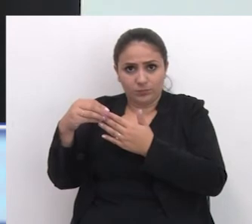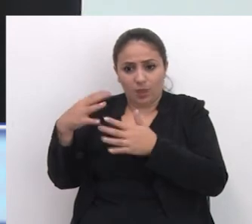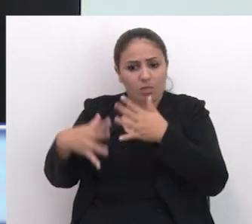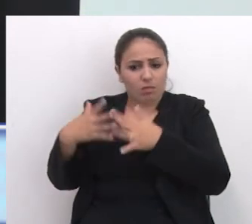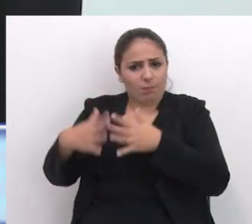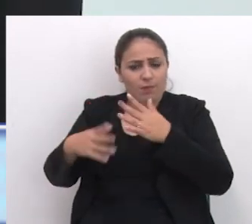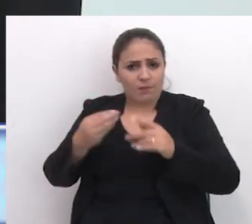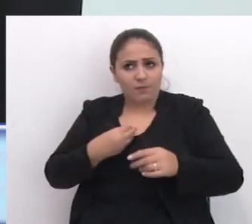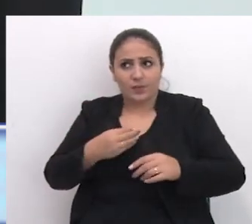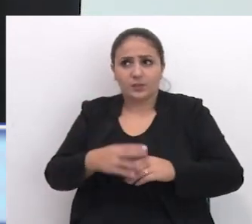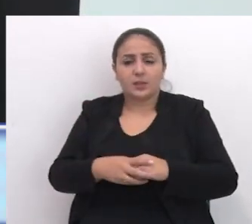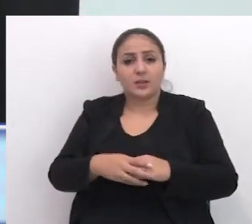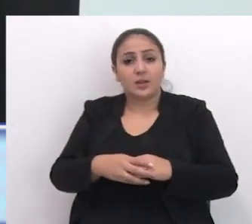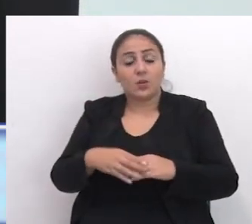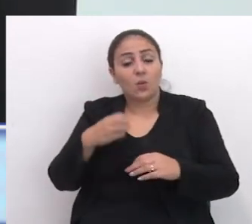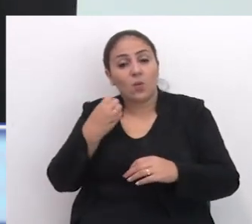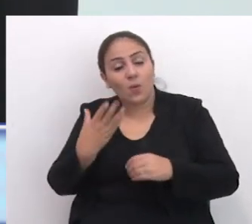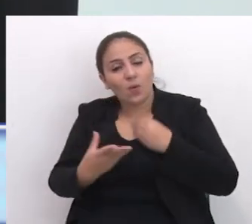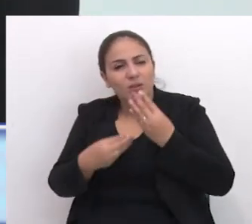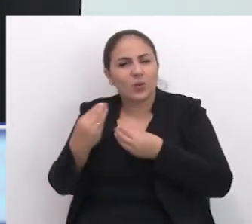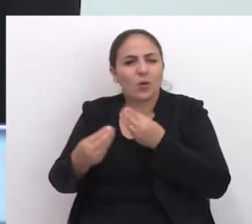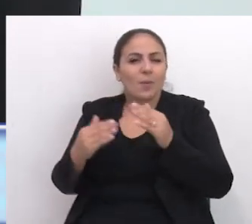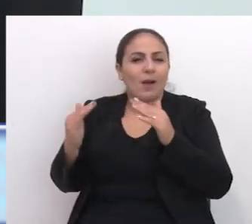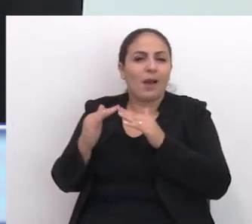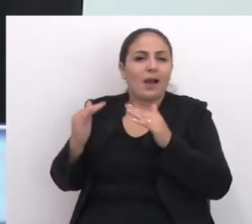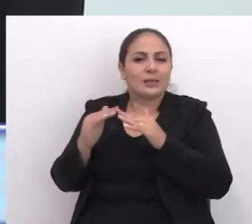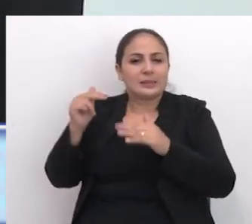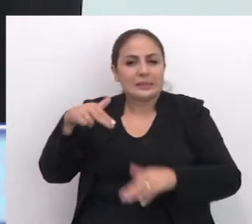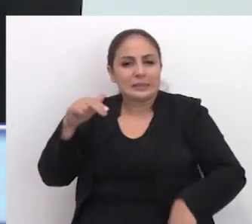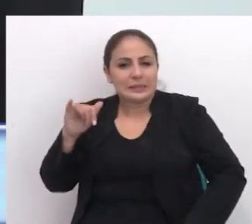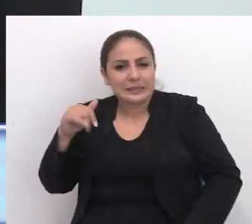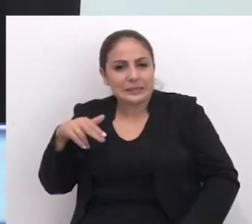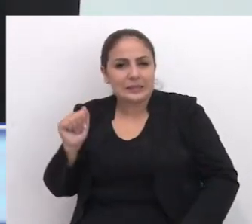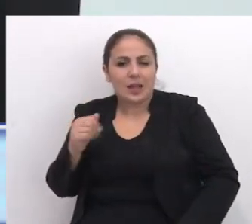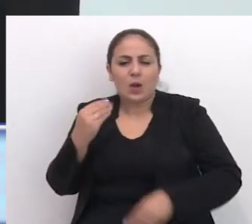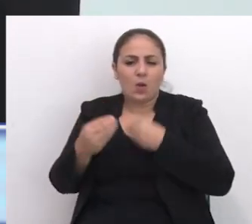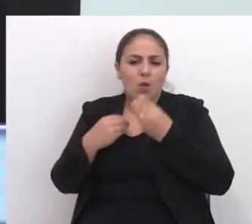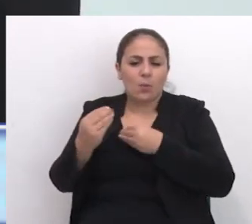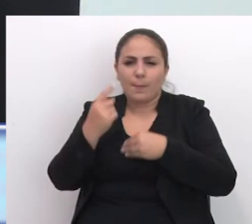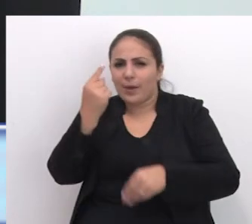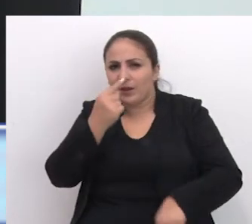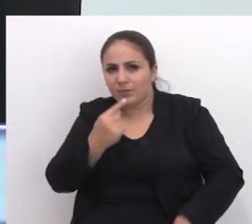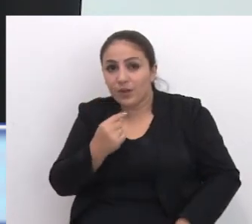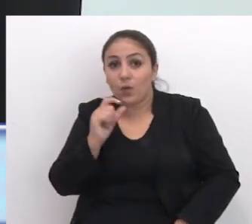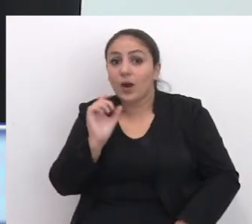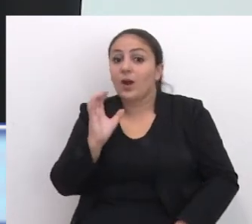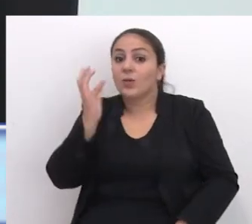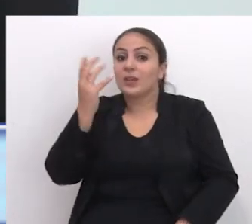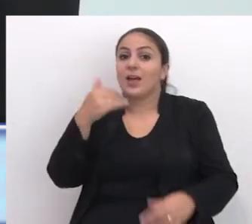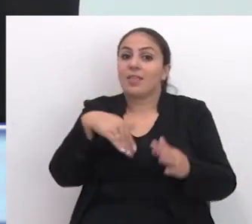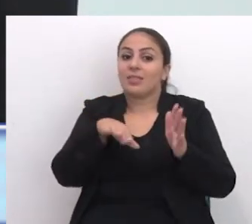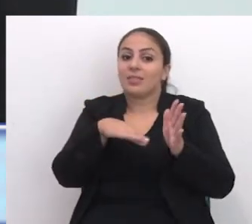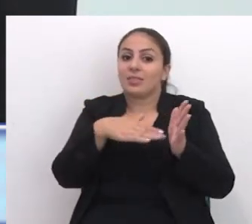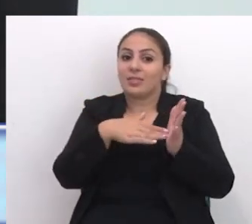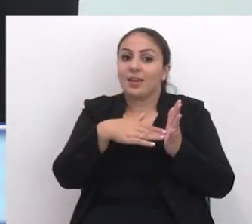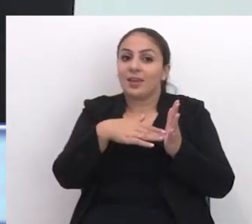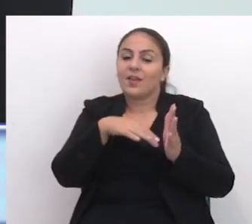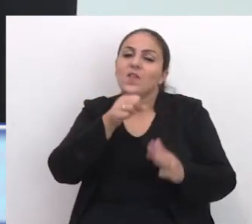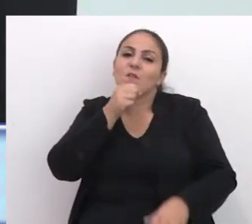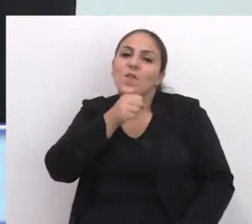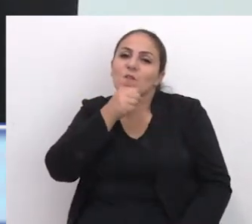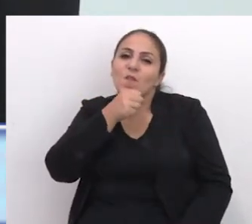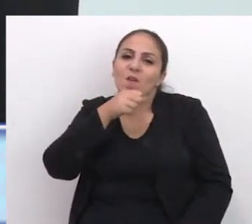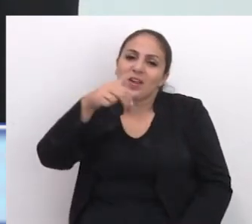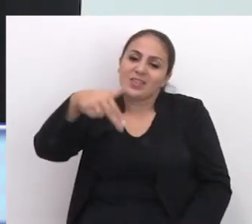né? Então, eu conto como é que era a casa da Nina, como é que era a personalidade, o que aconteceu, até ela chegar à